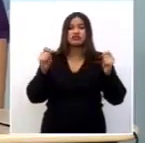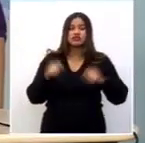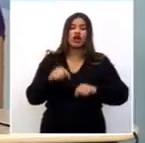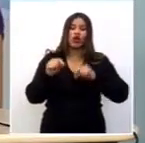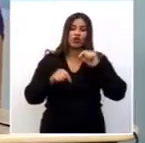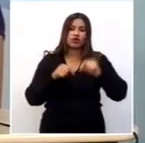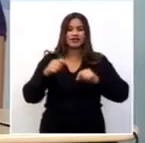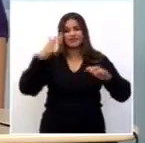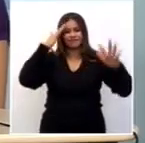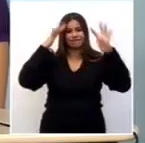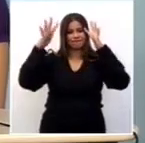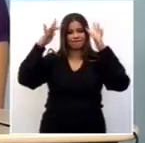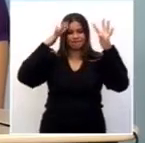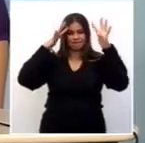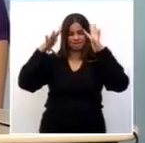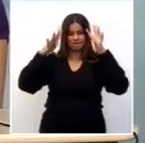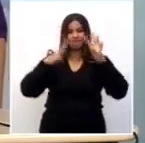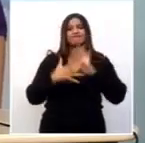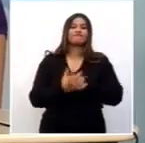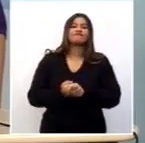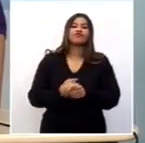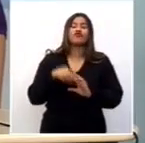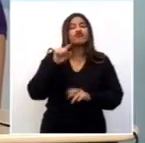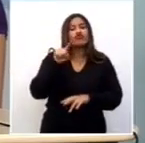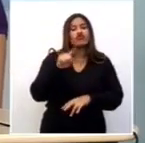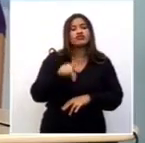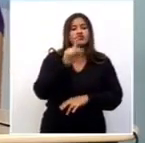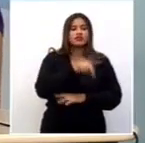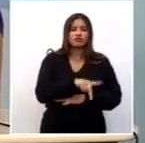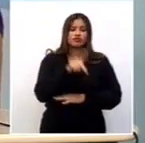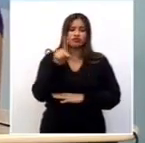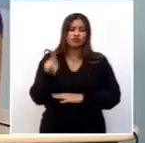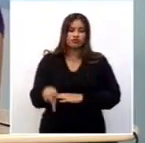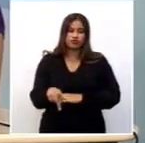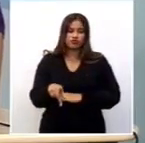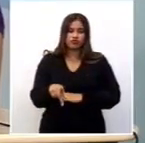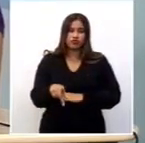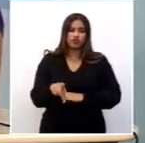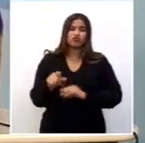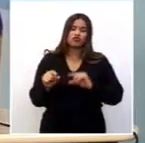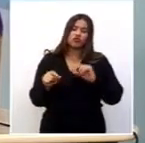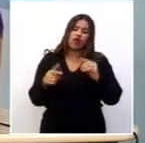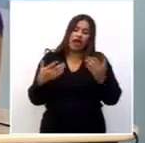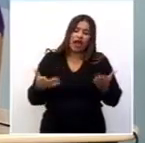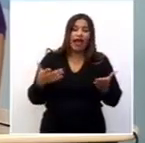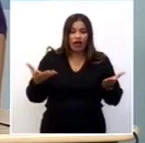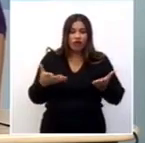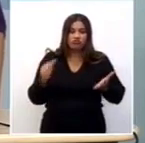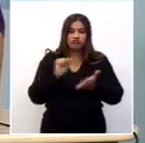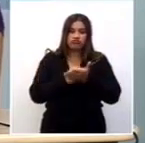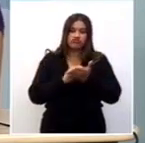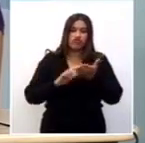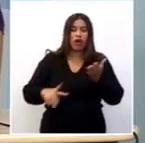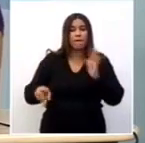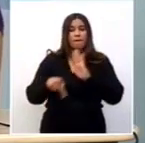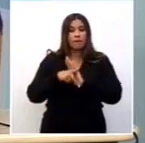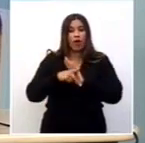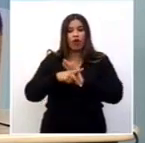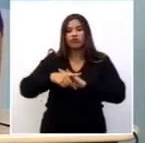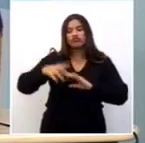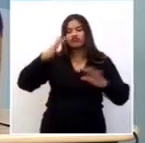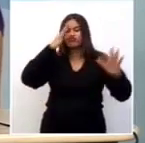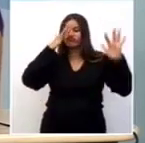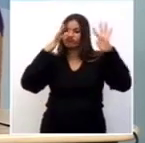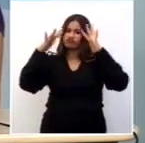primeira reflexão para você, professor. Essa atividade é apenas de reflexão, nós não vamos fazer um